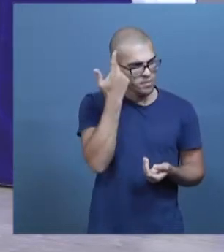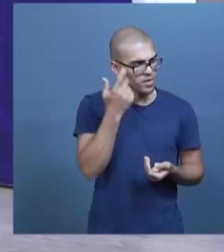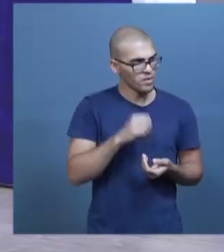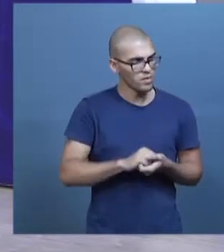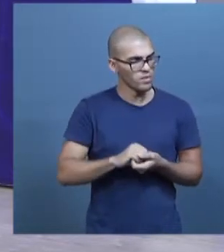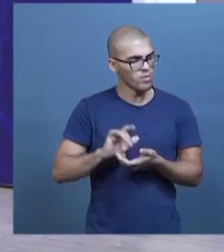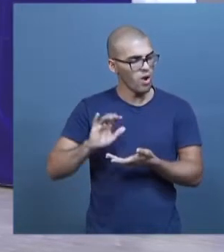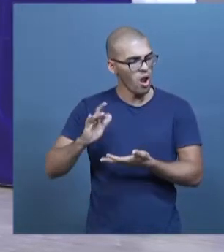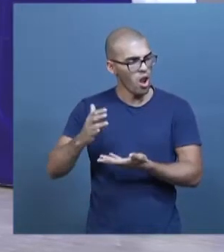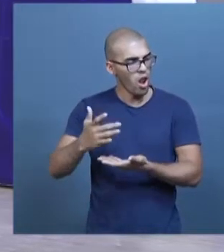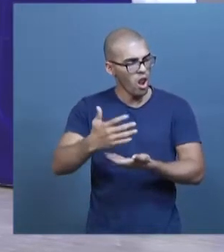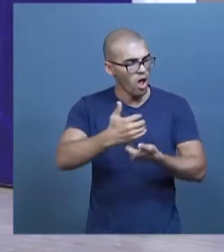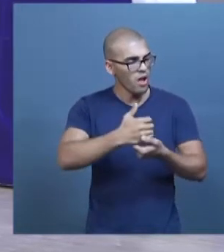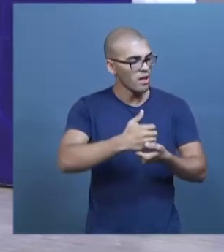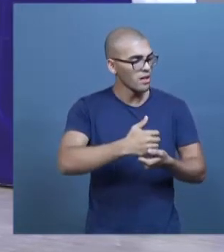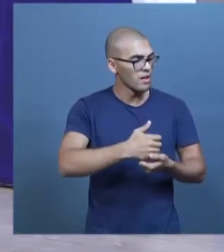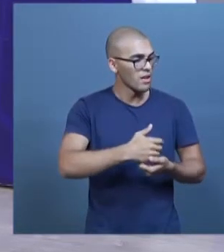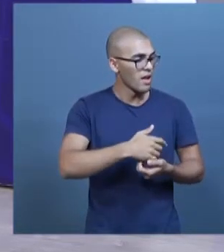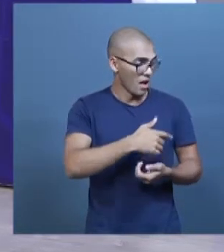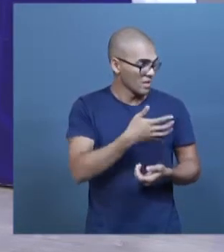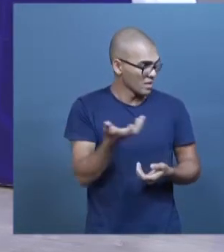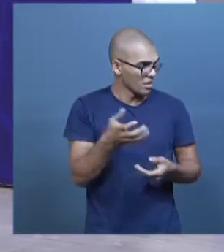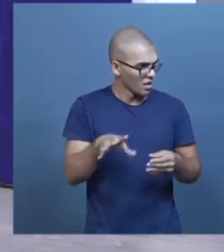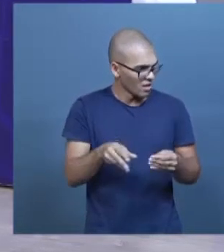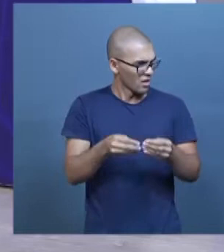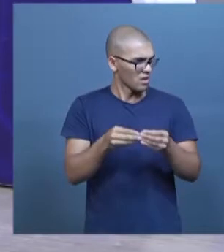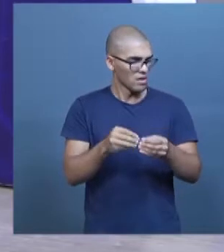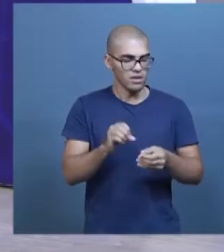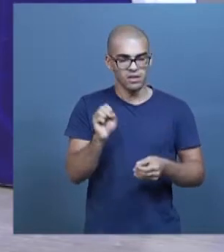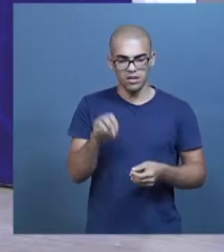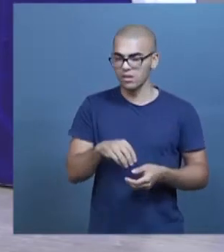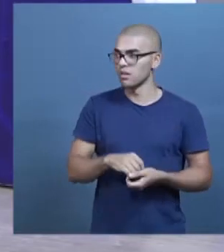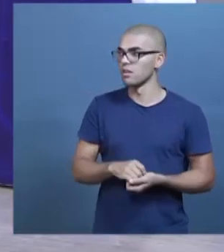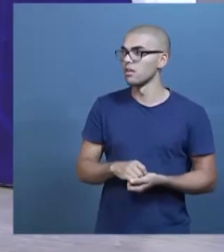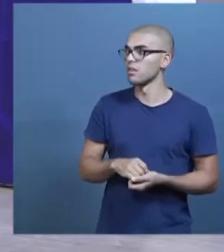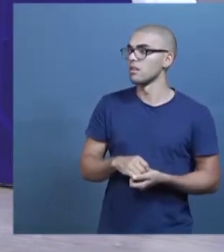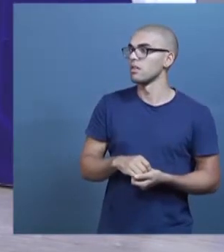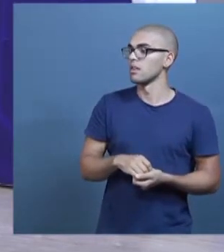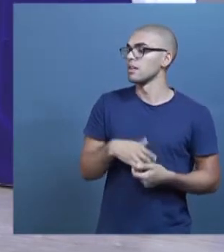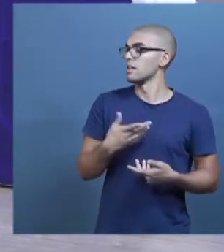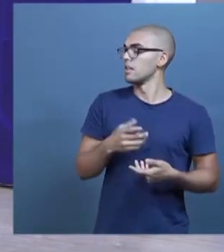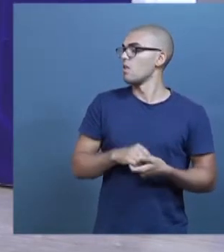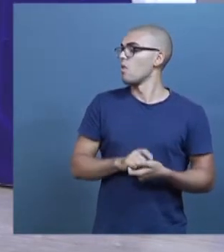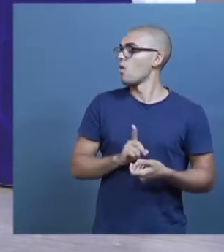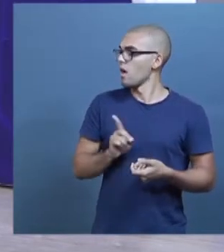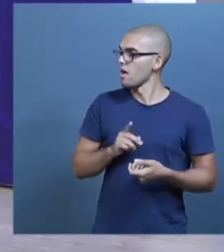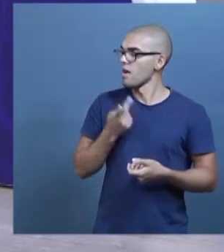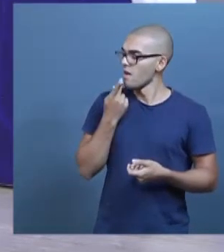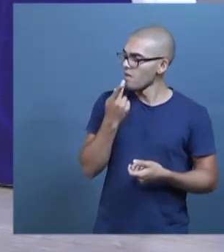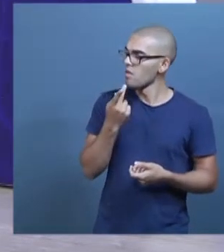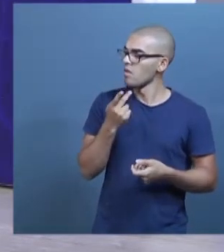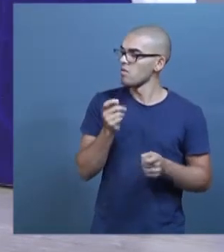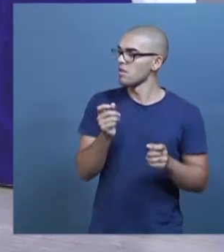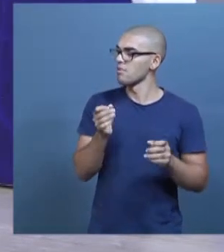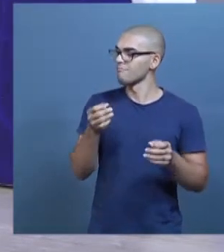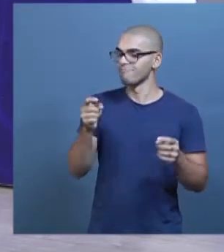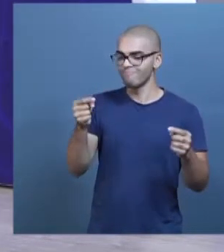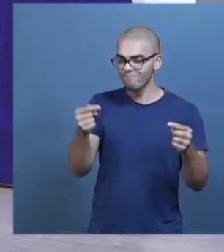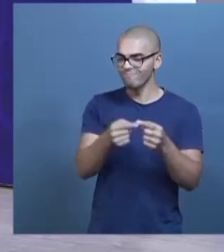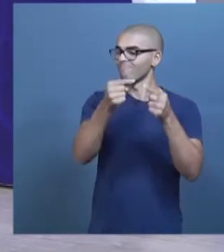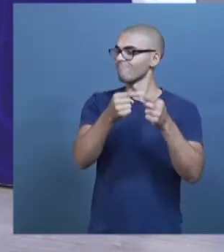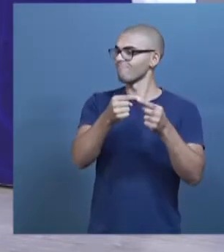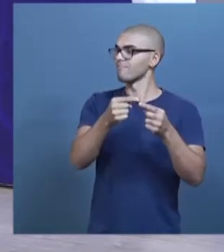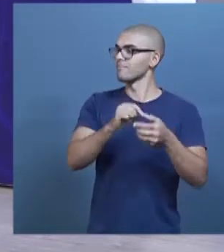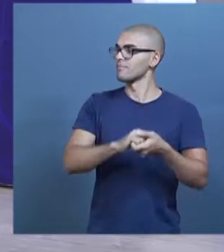Você quer complementar? Sim, gostaria de complementar. Acho que o Ricardo foi feliz ao comentar essa questão da, talvez, a falta de vontade política.